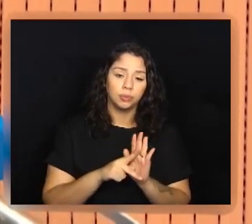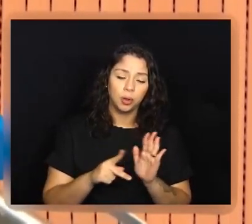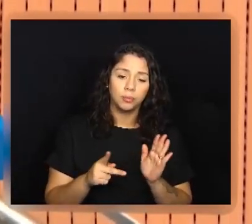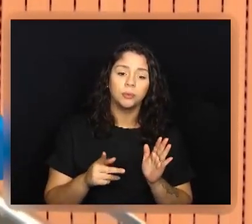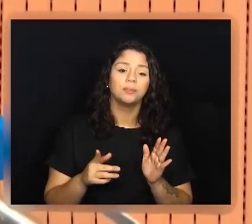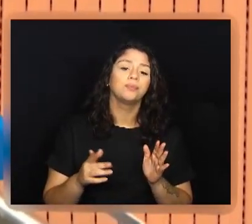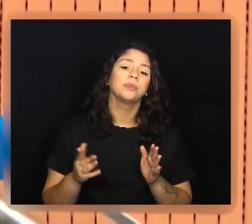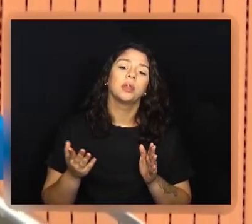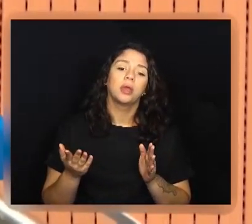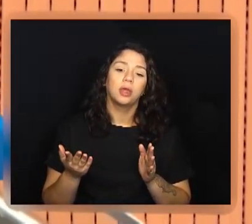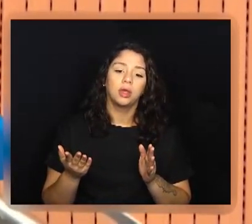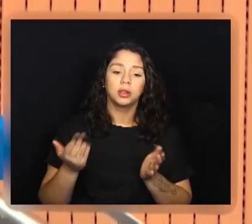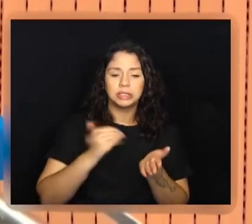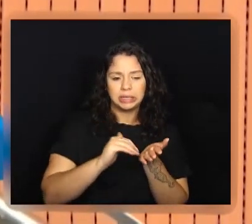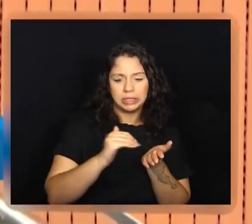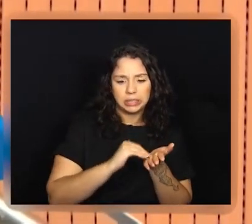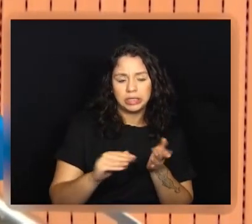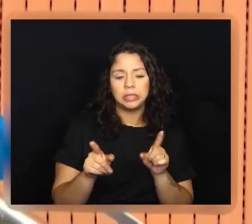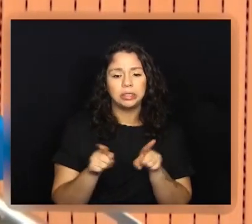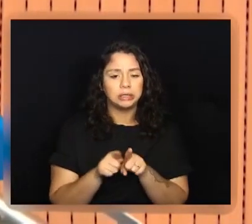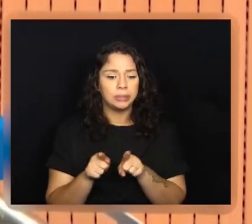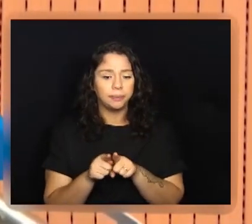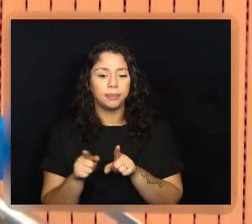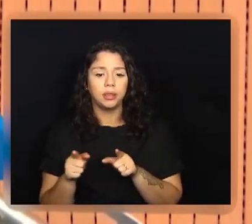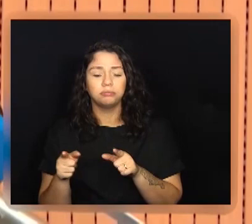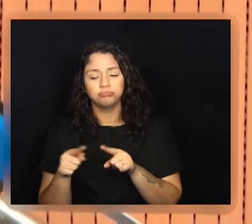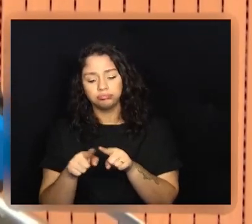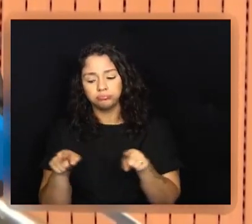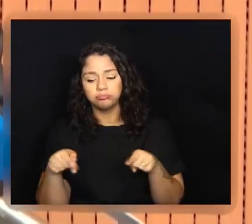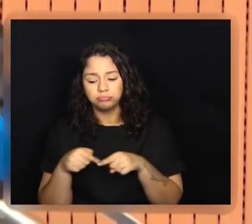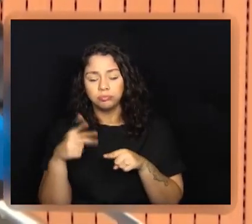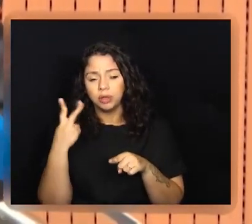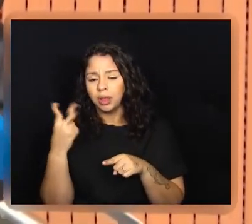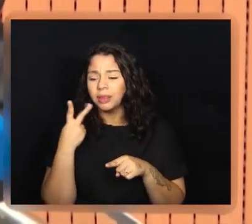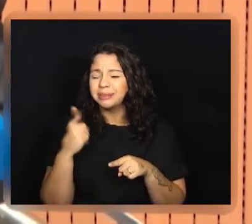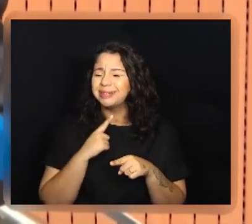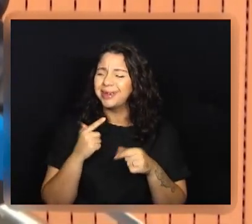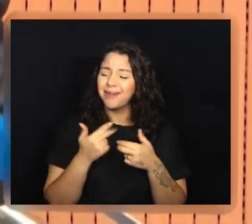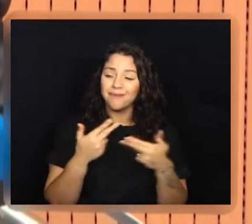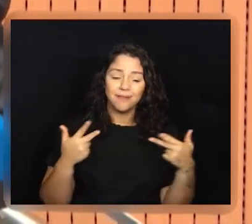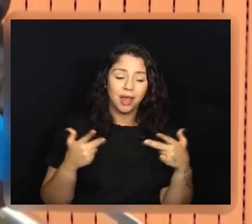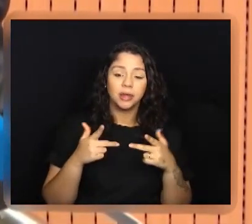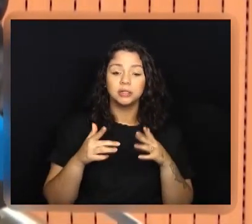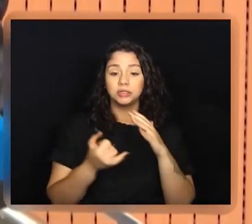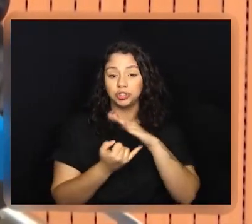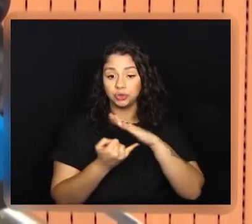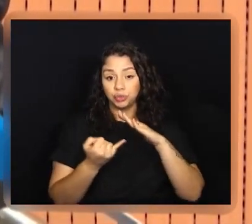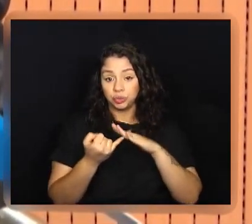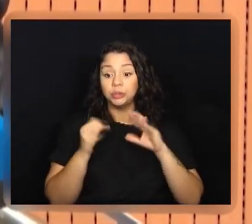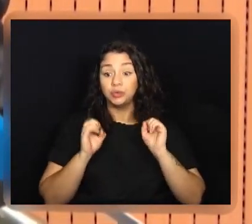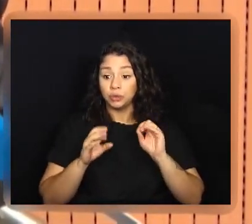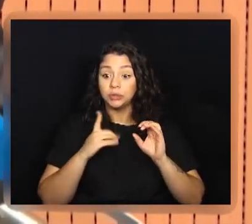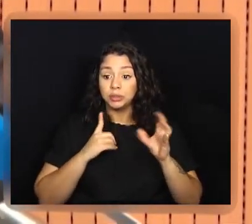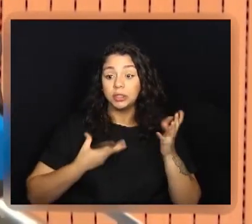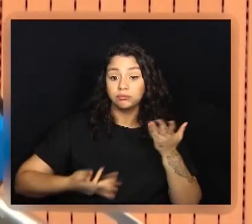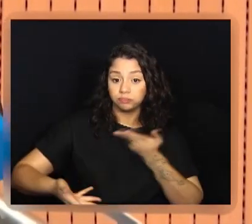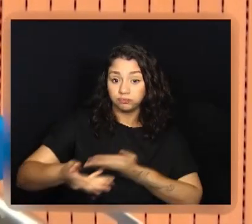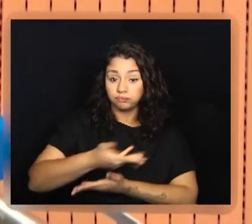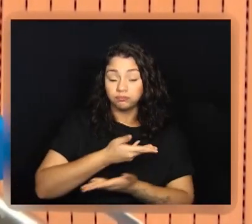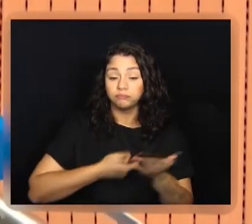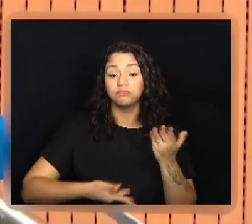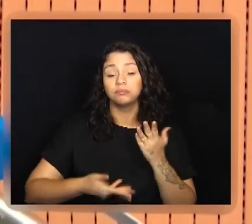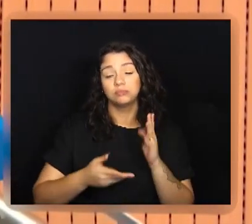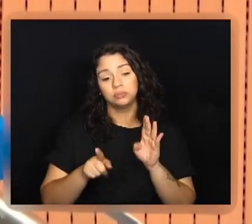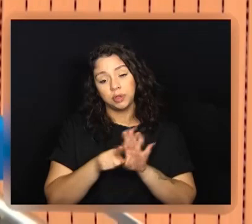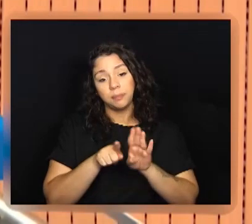do gabinete. Vi que existe inúmeras entidades educacionais envolvidas e mencionadas no